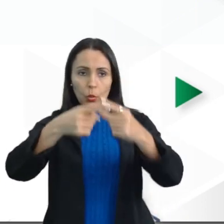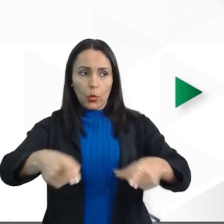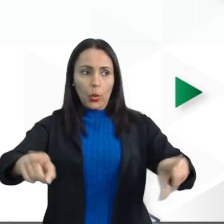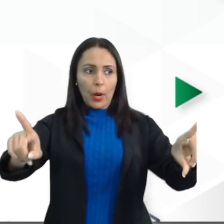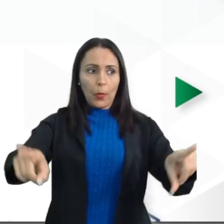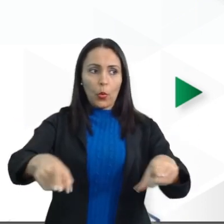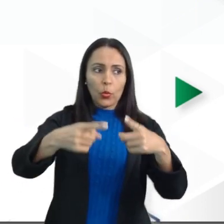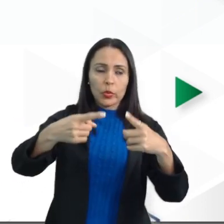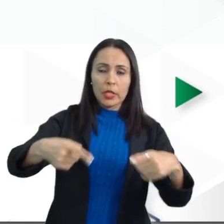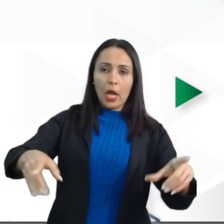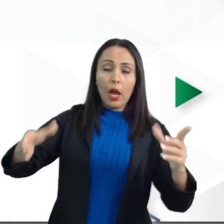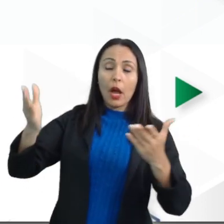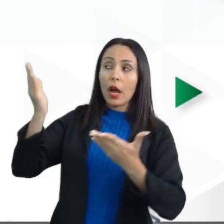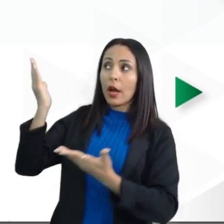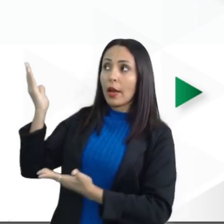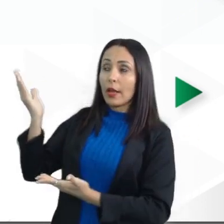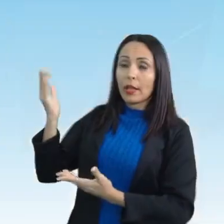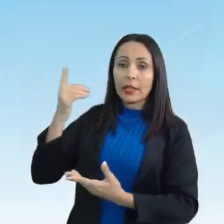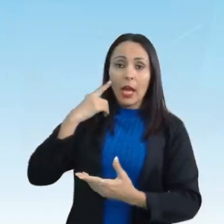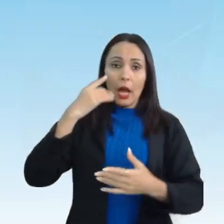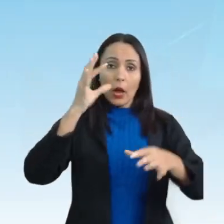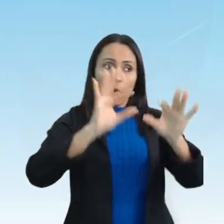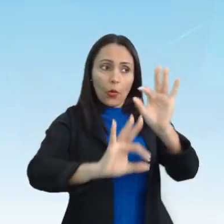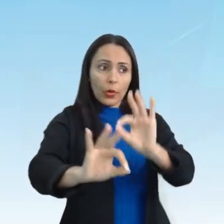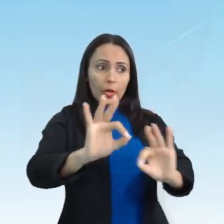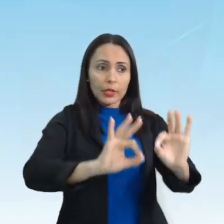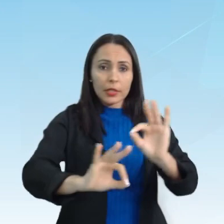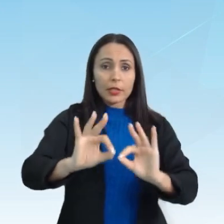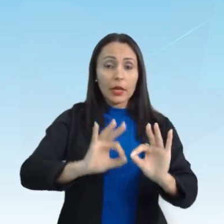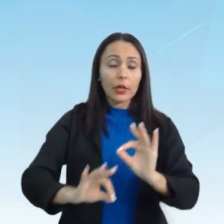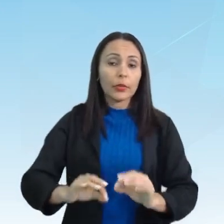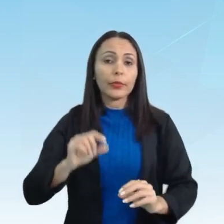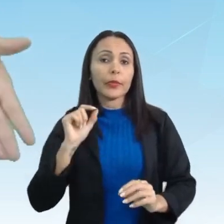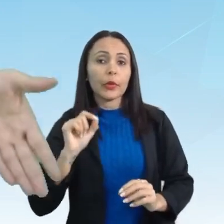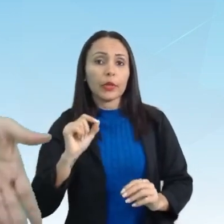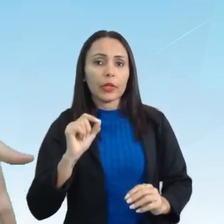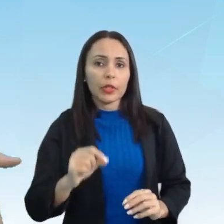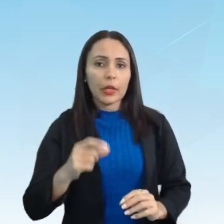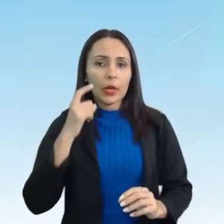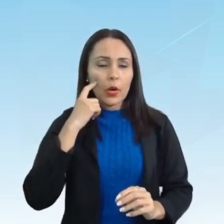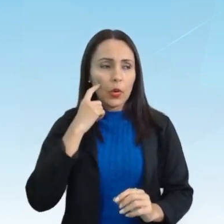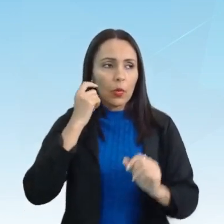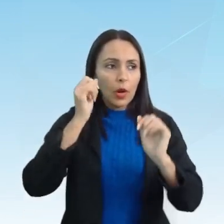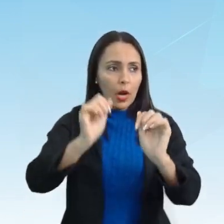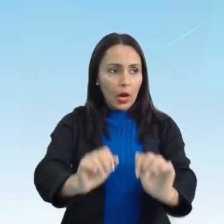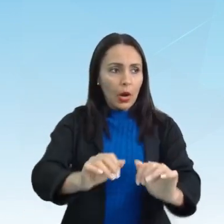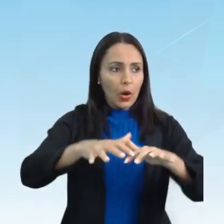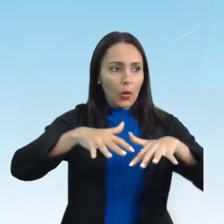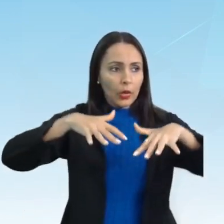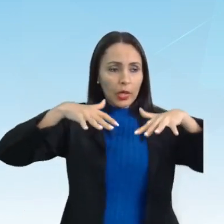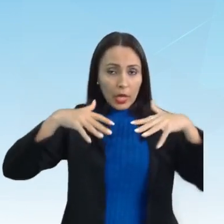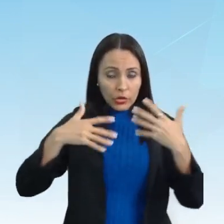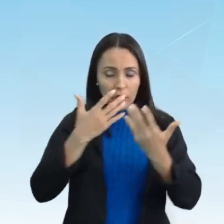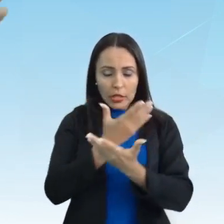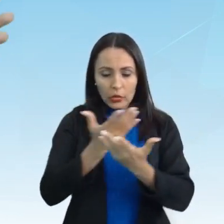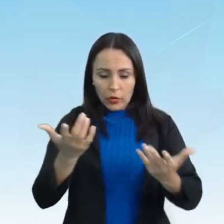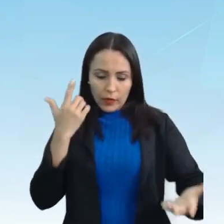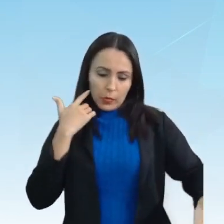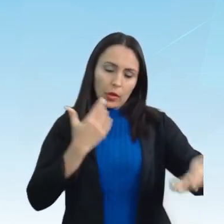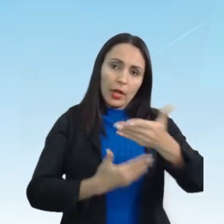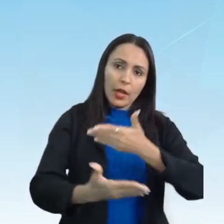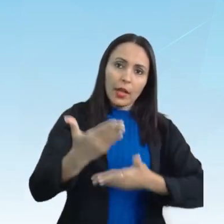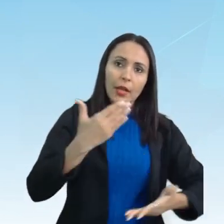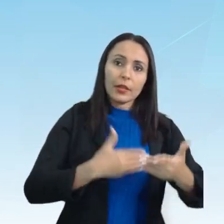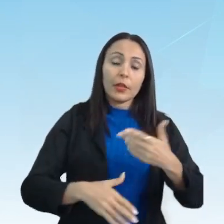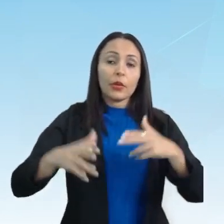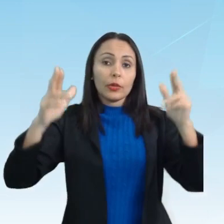Nesse caso aqui, ele está o que? Organizando aí o que? Uma orquestra. Então nós vimos a relação do